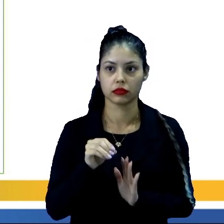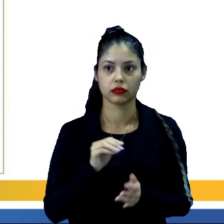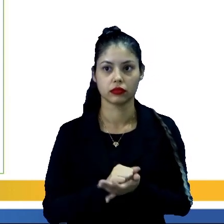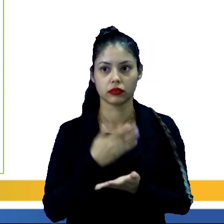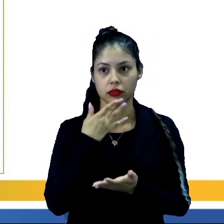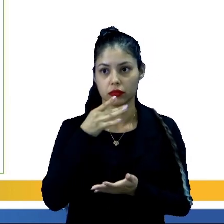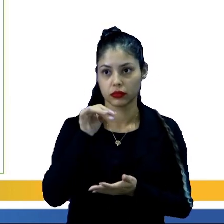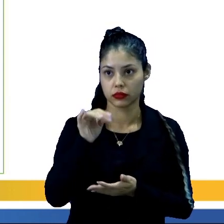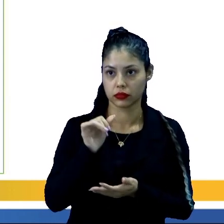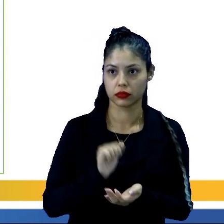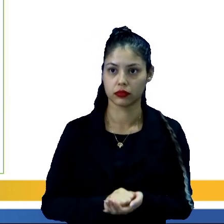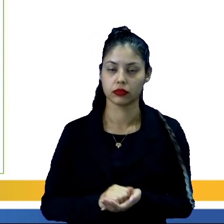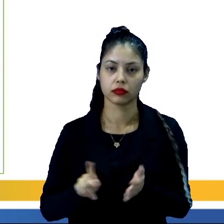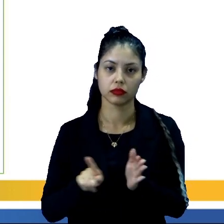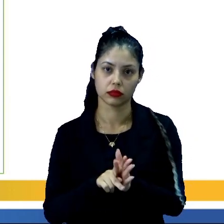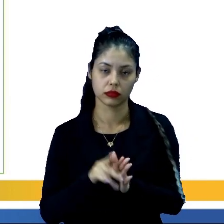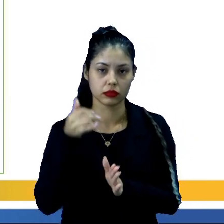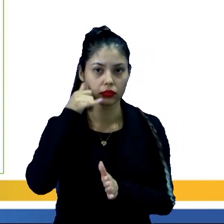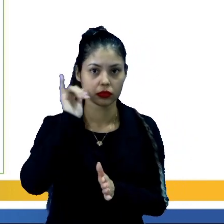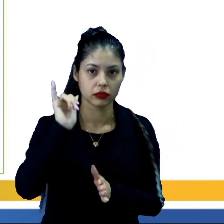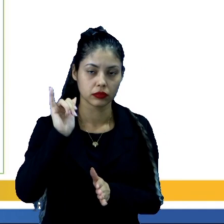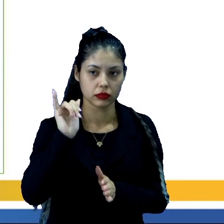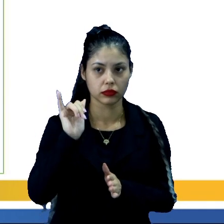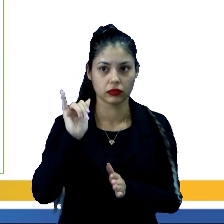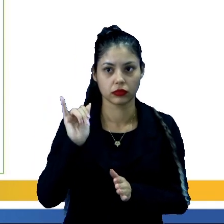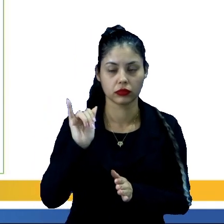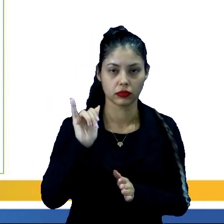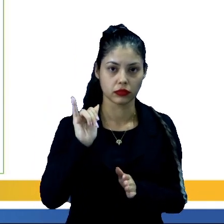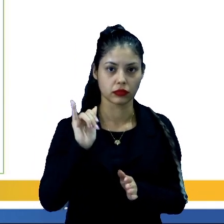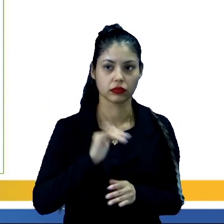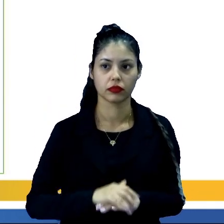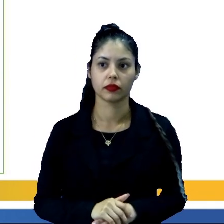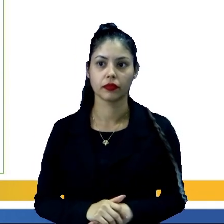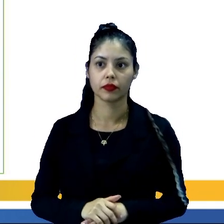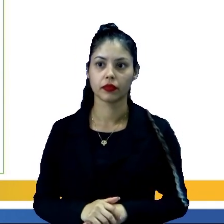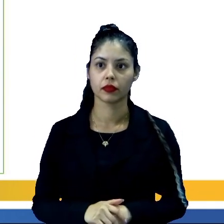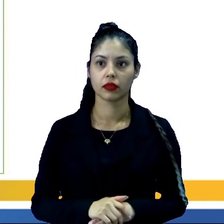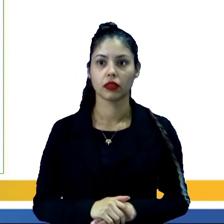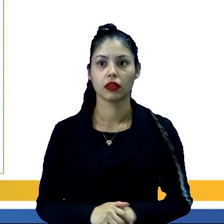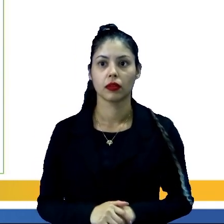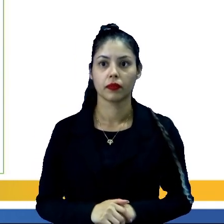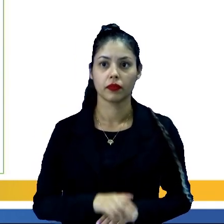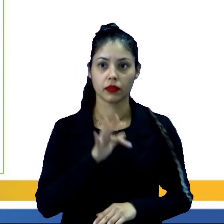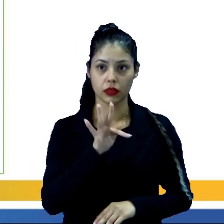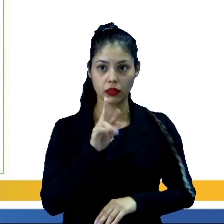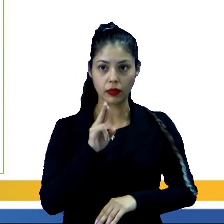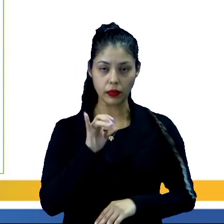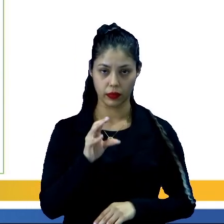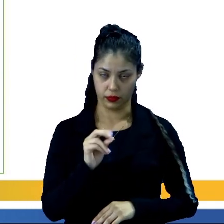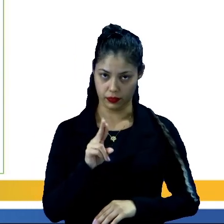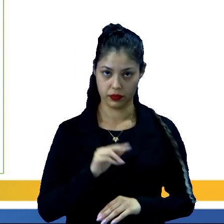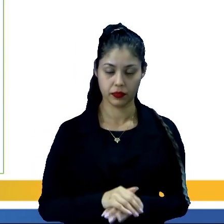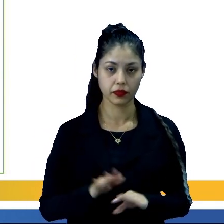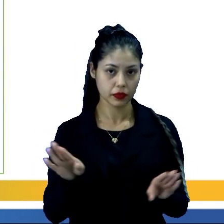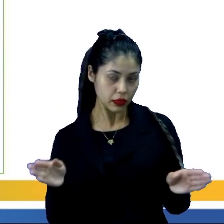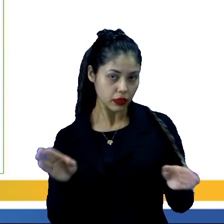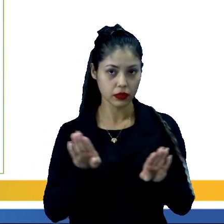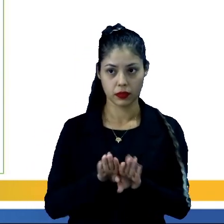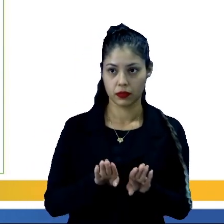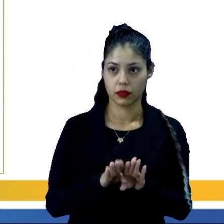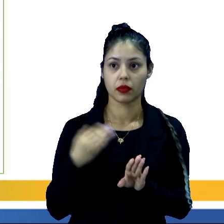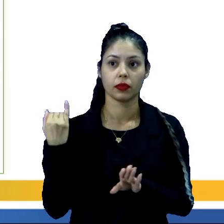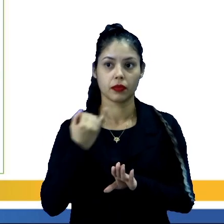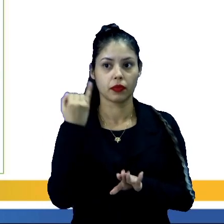no sal de cozinha, né, para evitar ali a sua deficiência. Aí nós temos o flúor, né, então o flúor